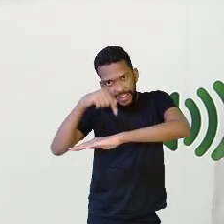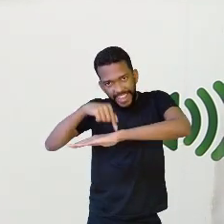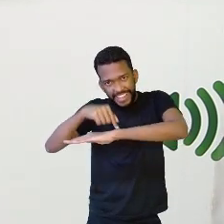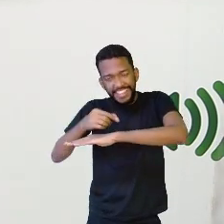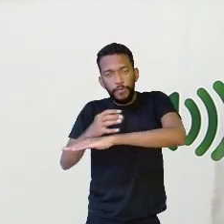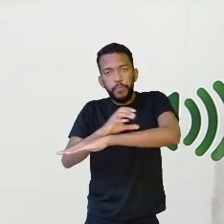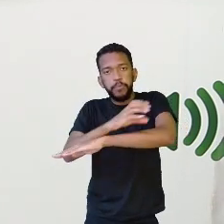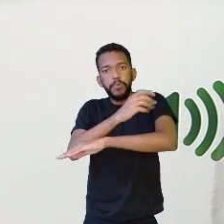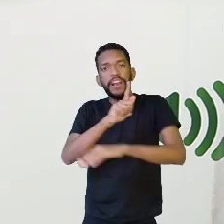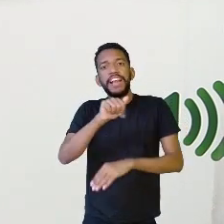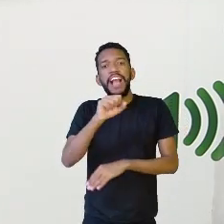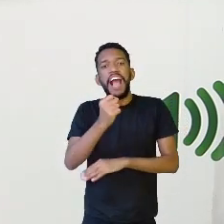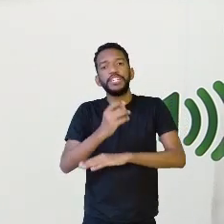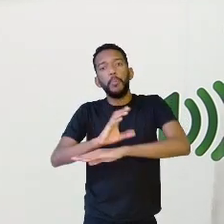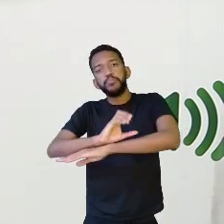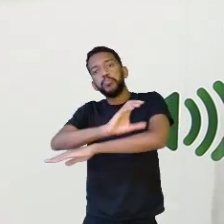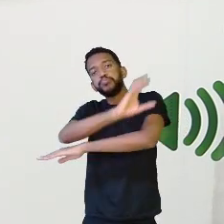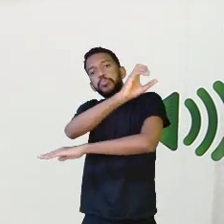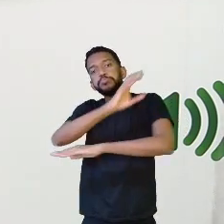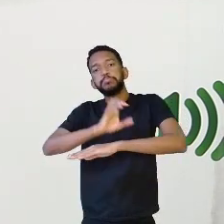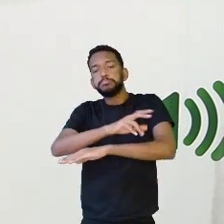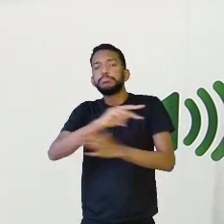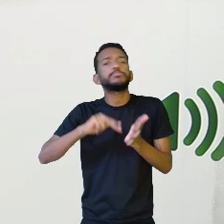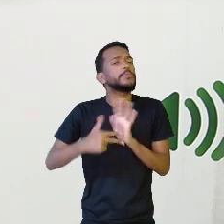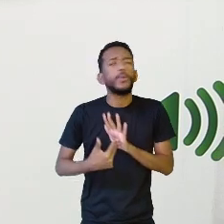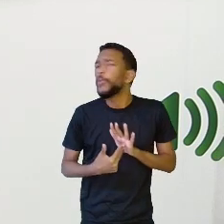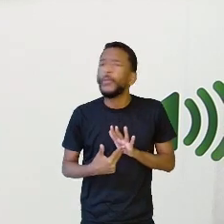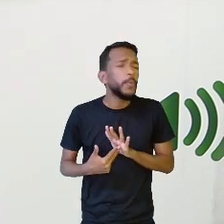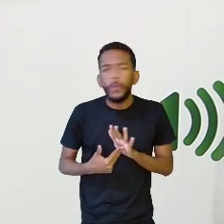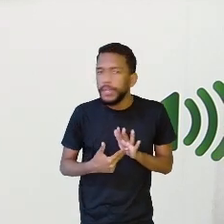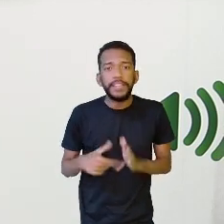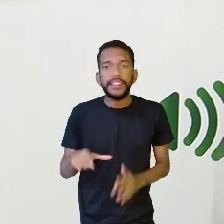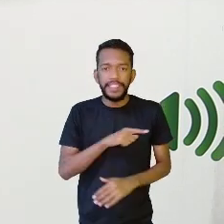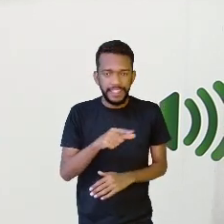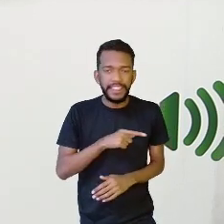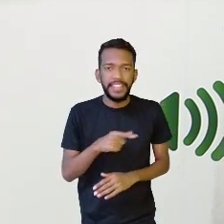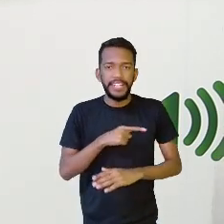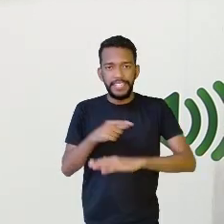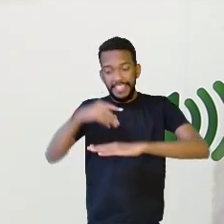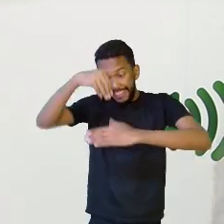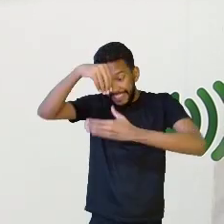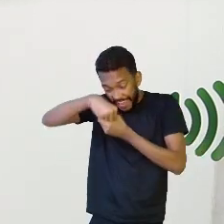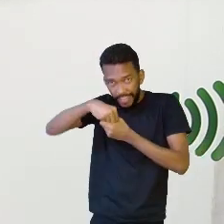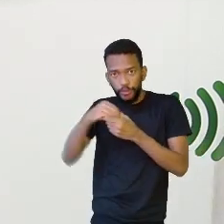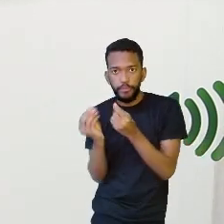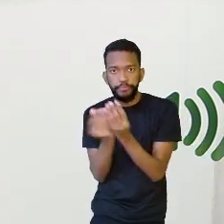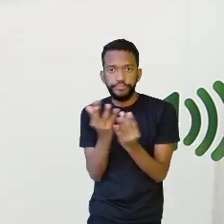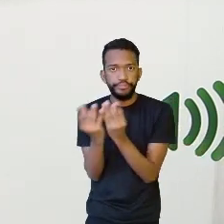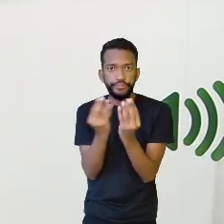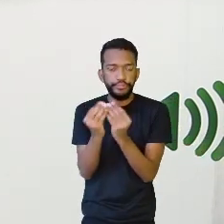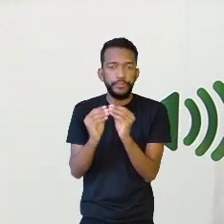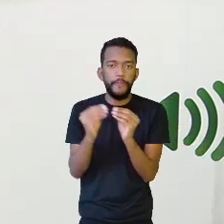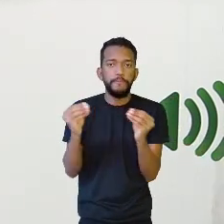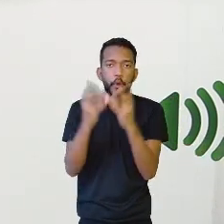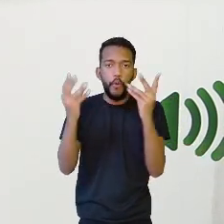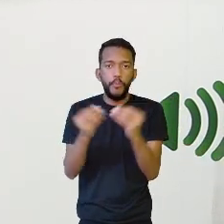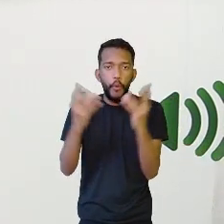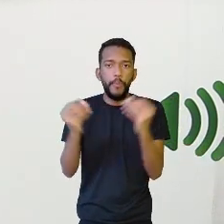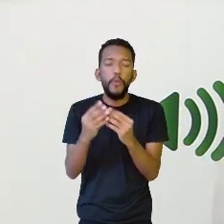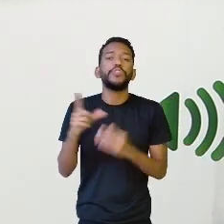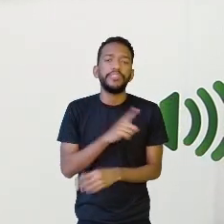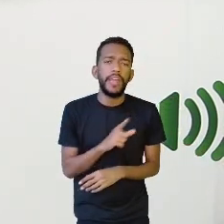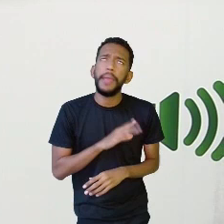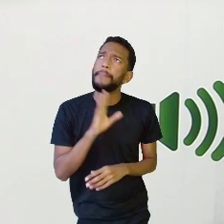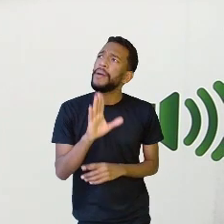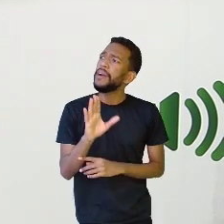esse gás, significa dizer que nós temos aí a combustão acontecendo. Aí a pessoa vai dizer, sim,